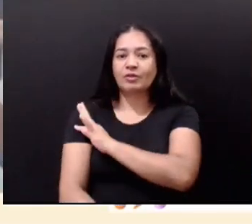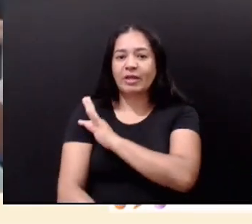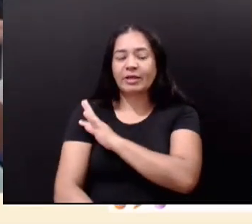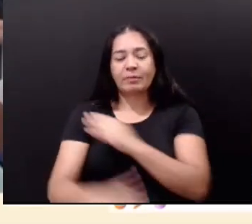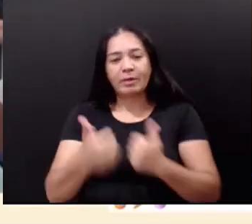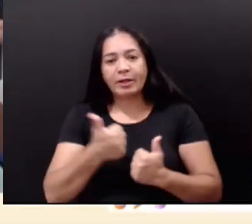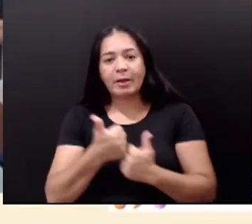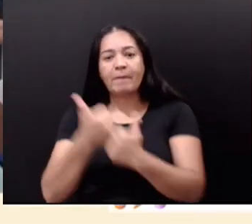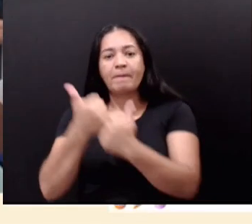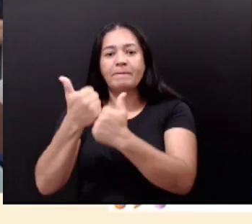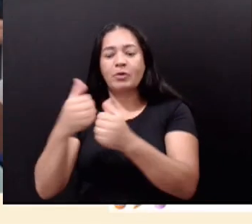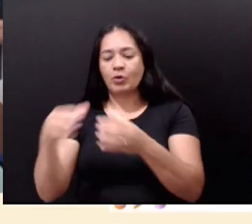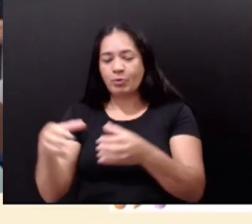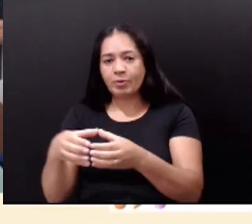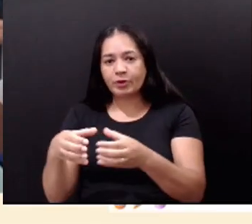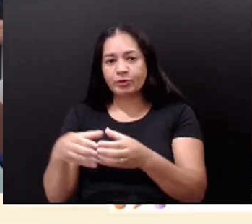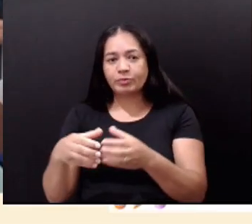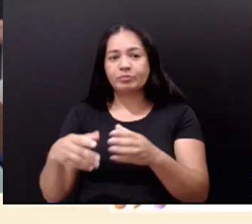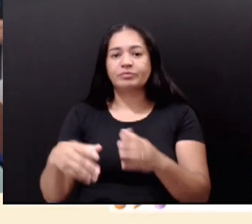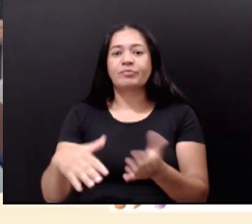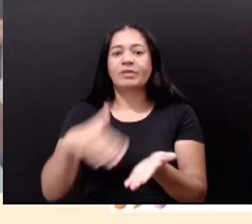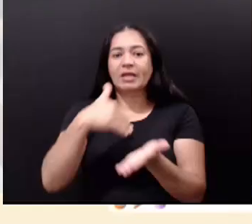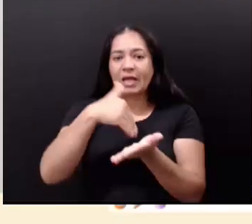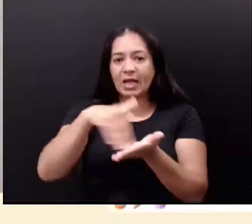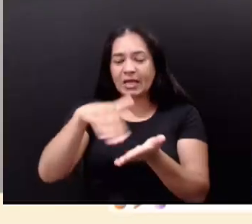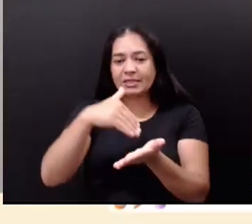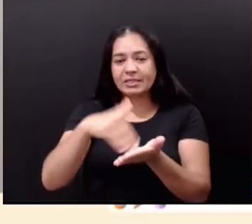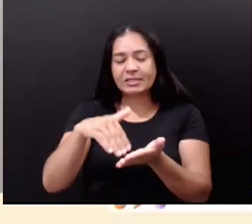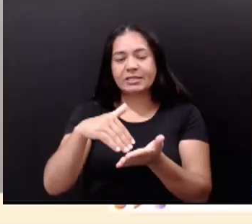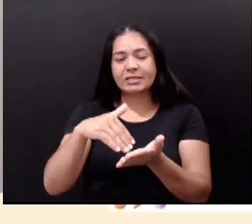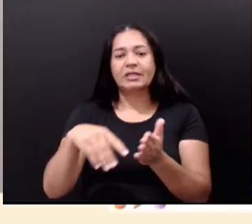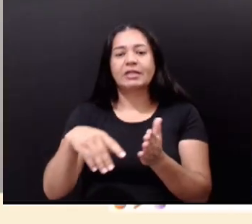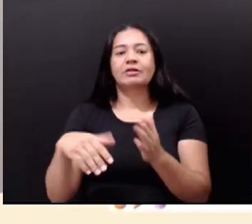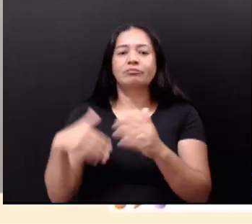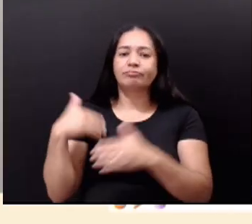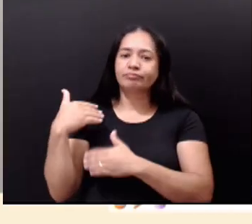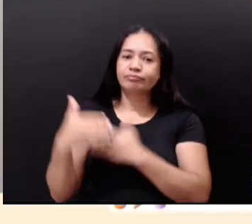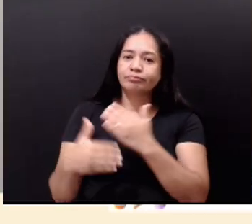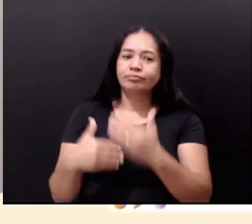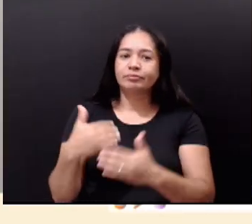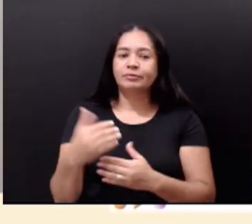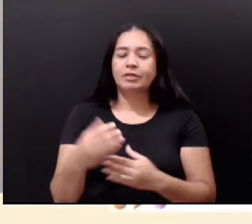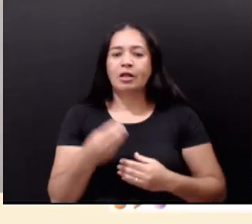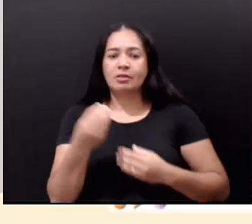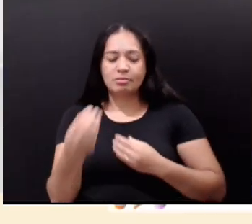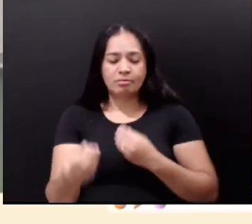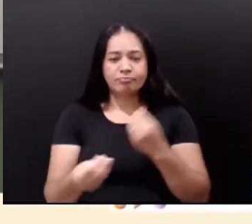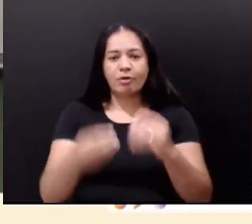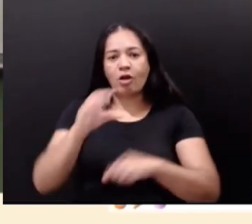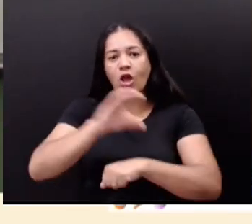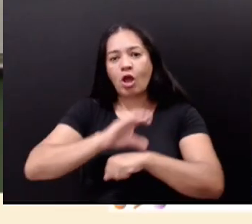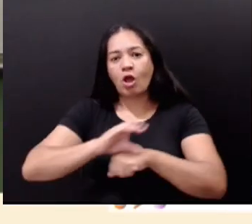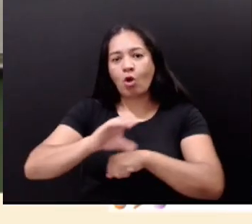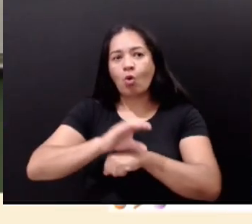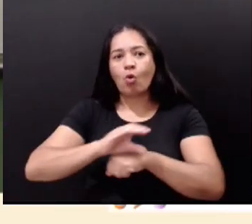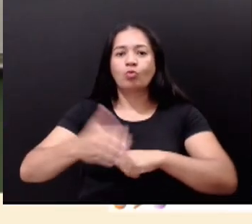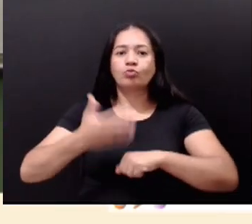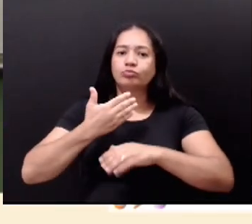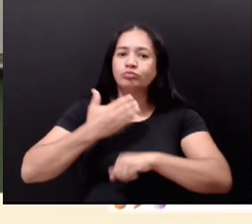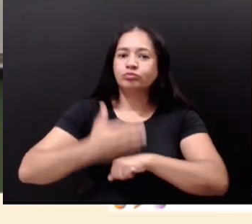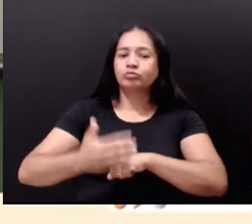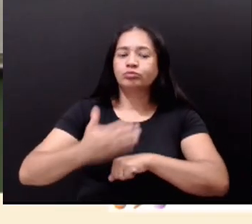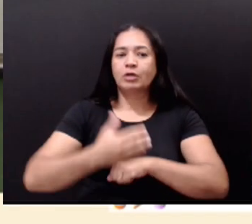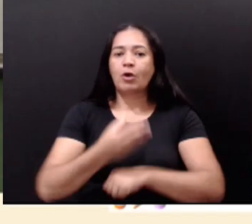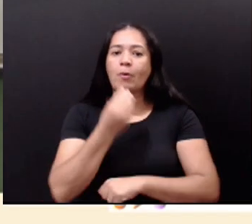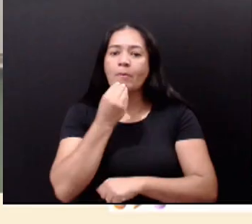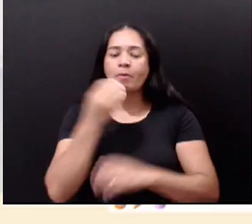própria secretaria, ao longo do ano, vai oferecendo treinamentos e oportunidades também para esse aperfeiçoamento,